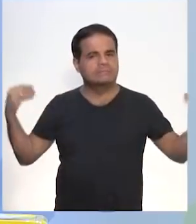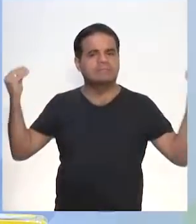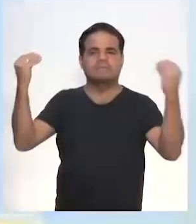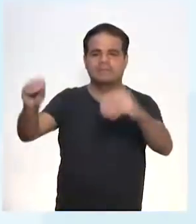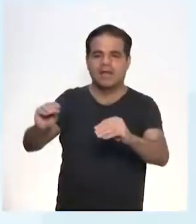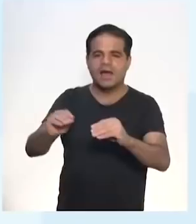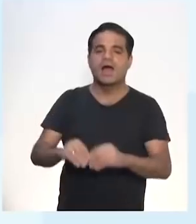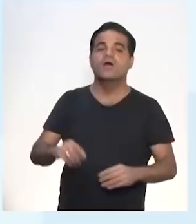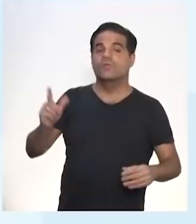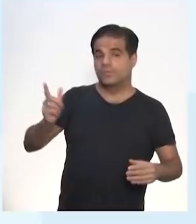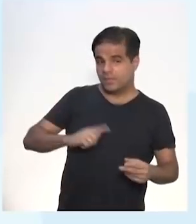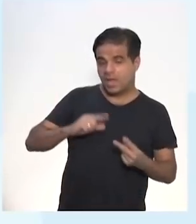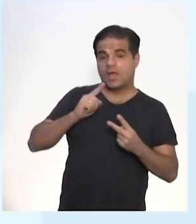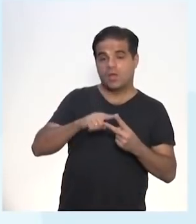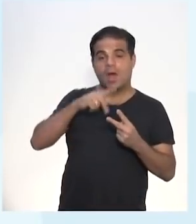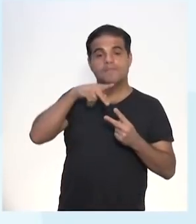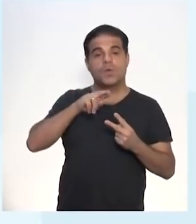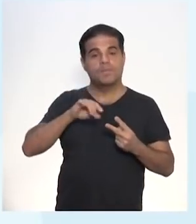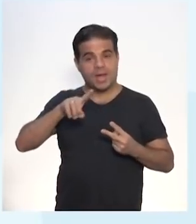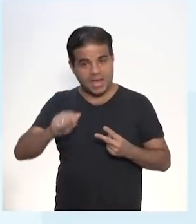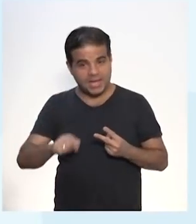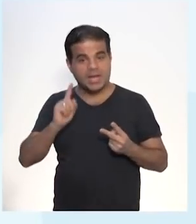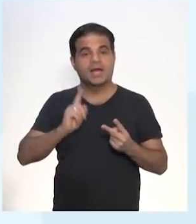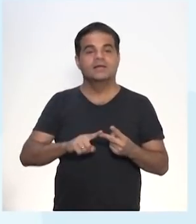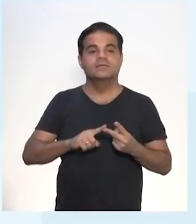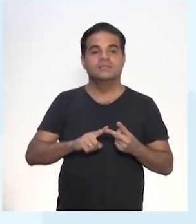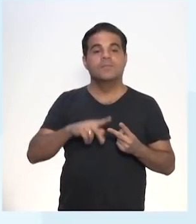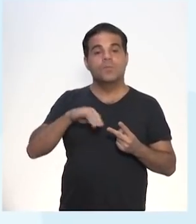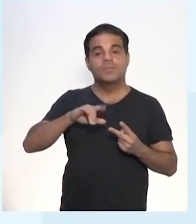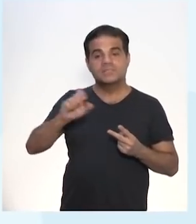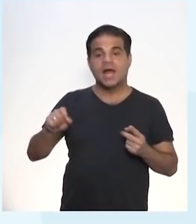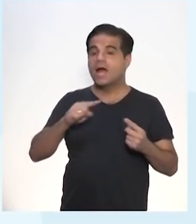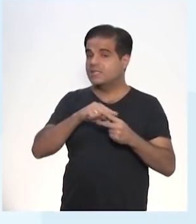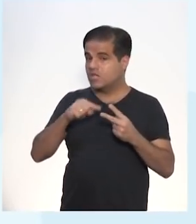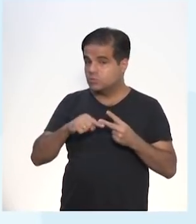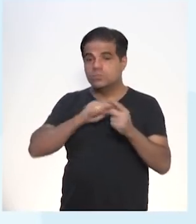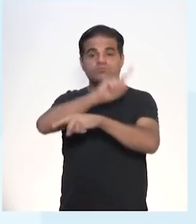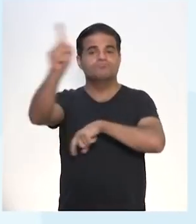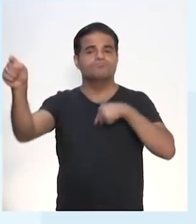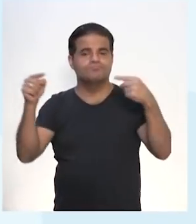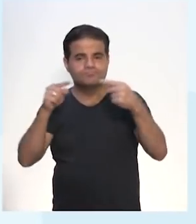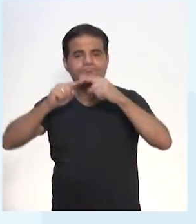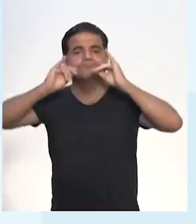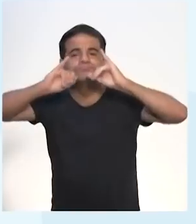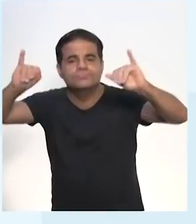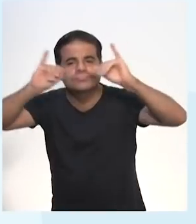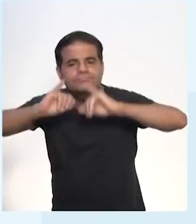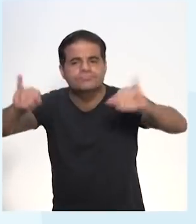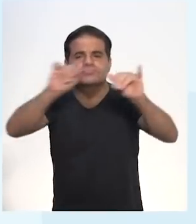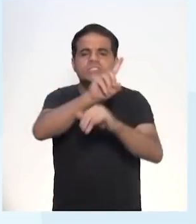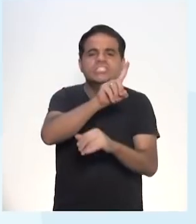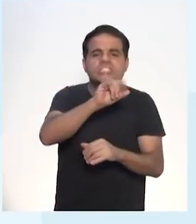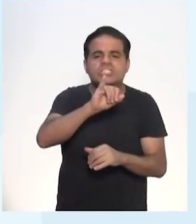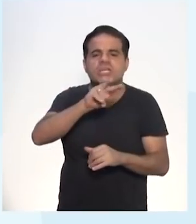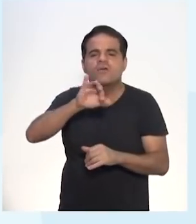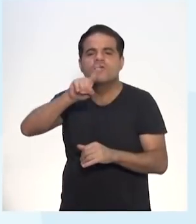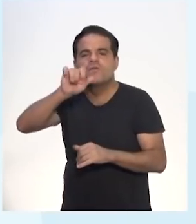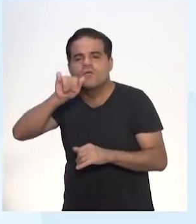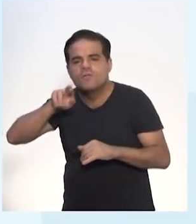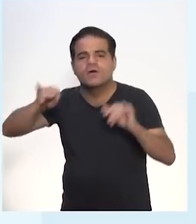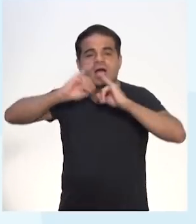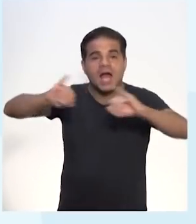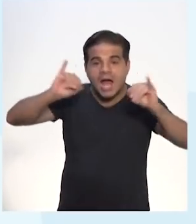tela. na tela. Então, eu tenho a propaganda e a publicidade, as duas têm a função de divulgar, certo? Exato. Eu vou divulgar de qualquer forma. Só